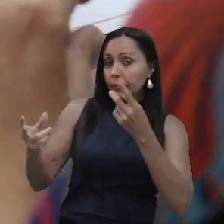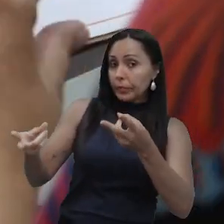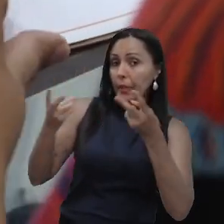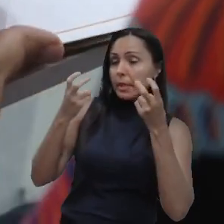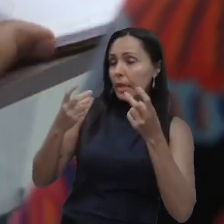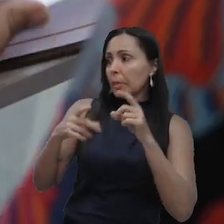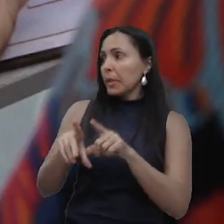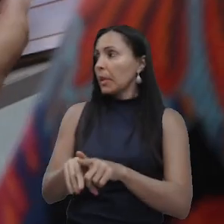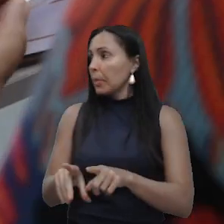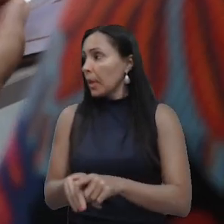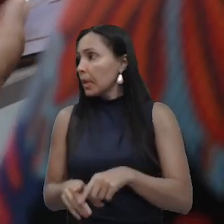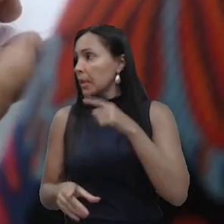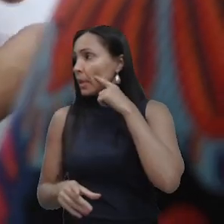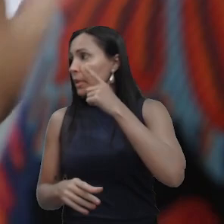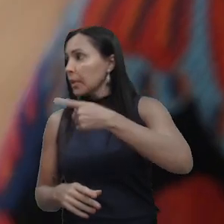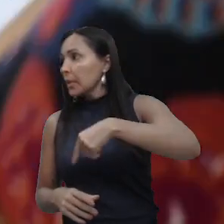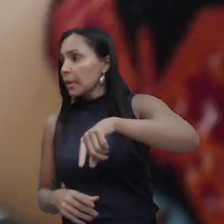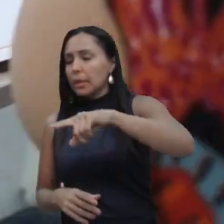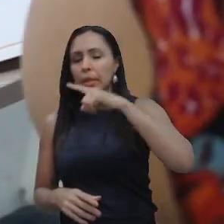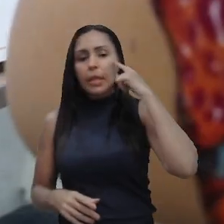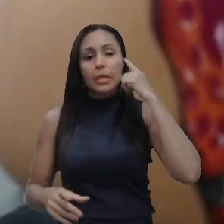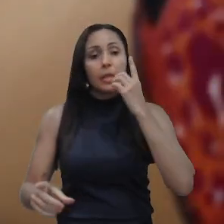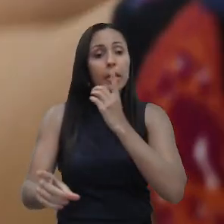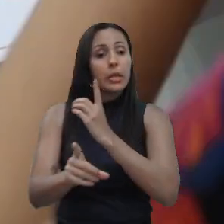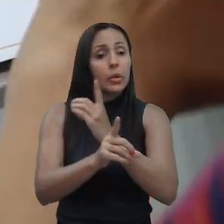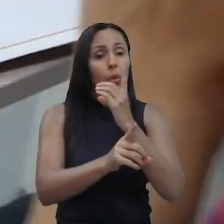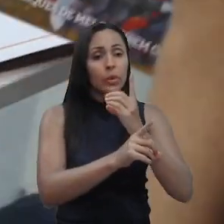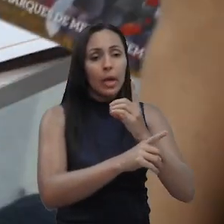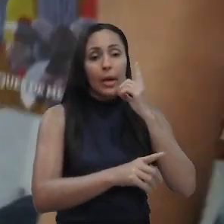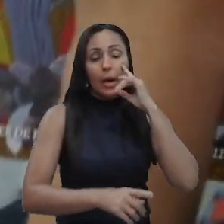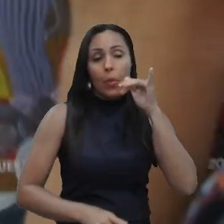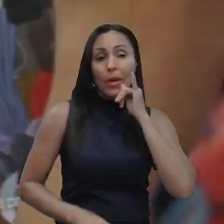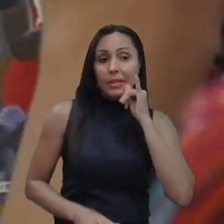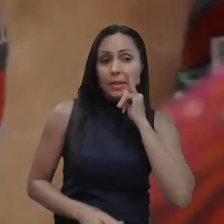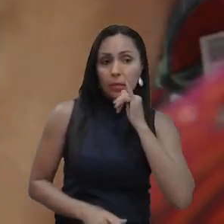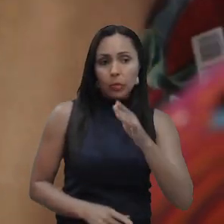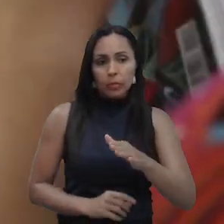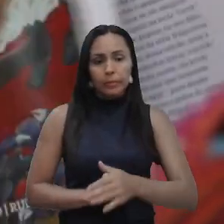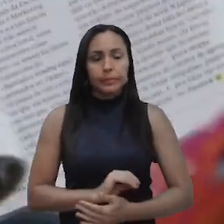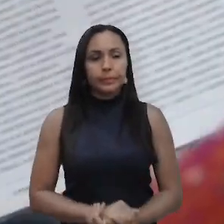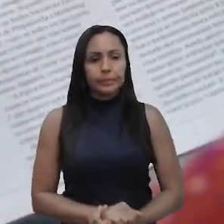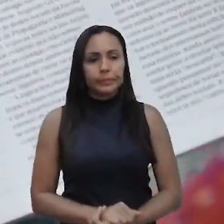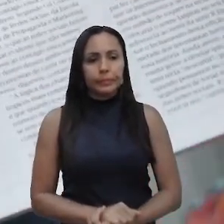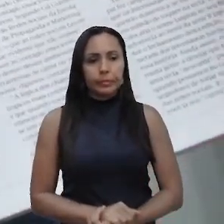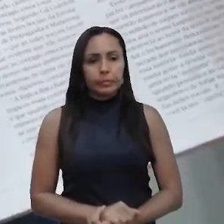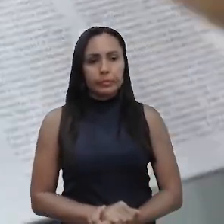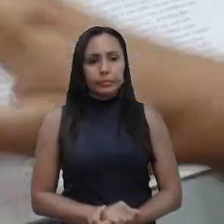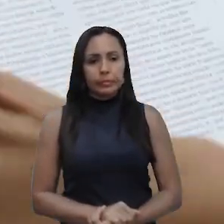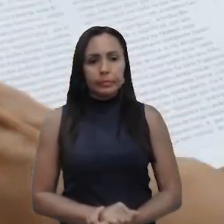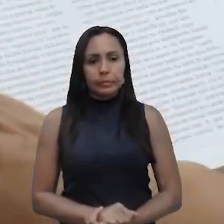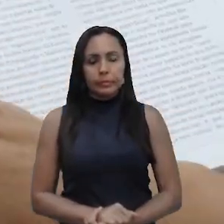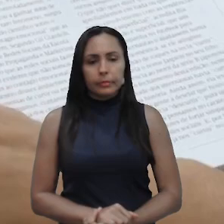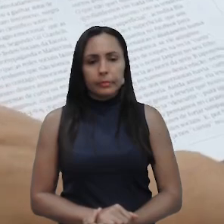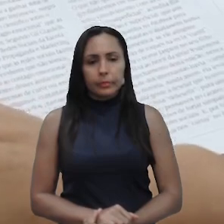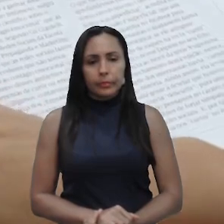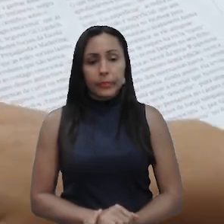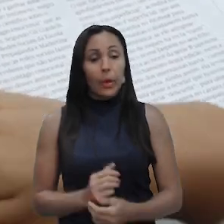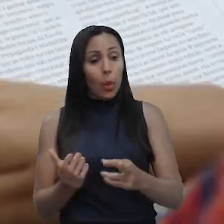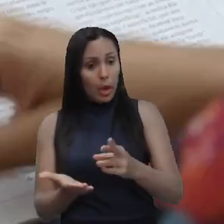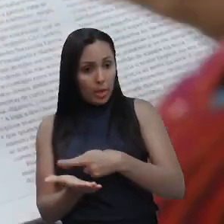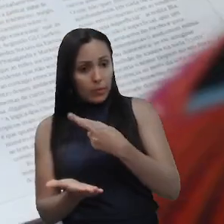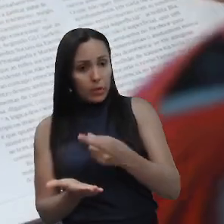necessário a gente achar. Um exemplo que eu trouxe foi da Continente, que é uma